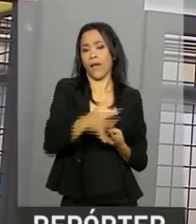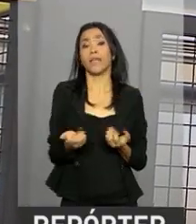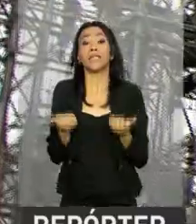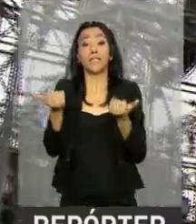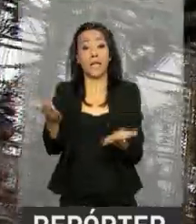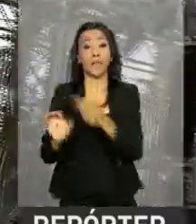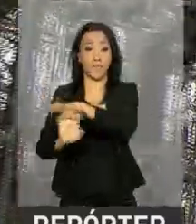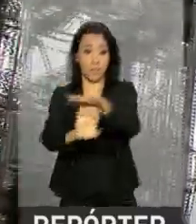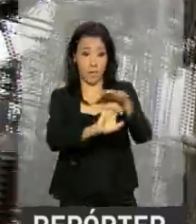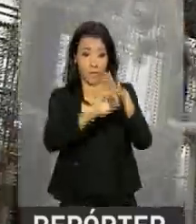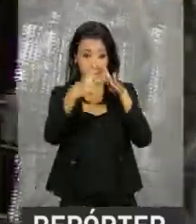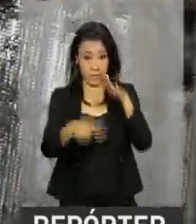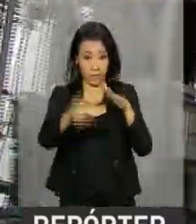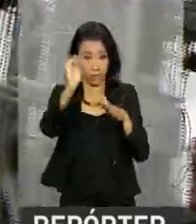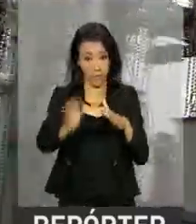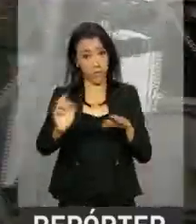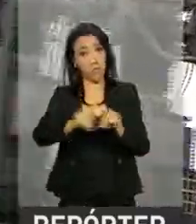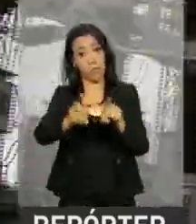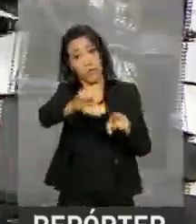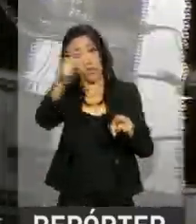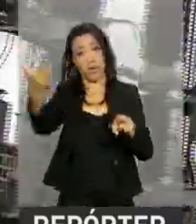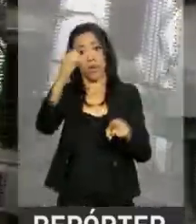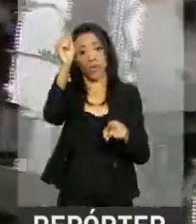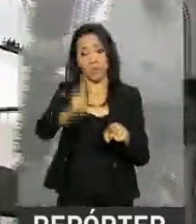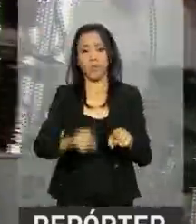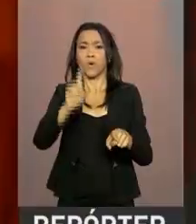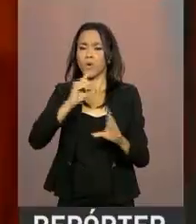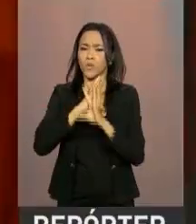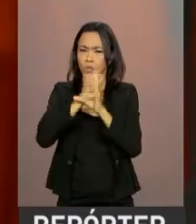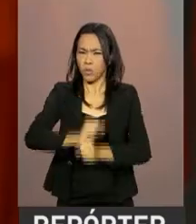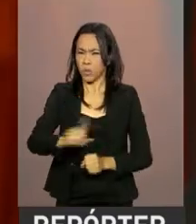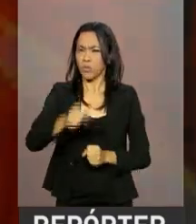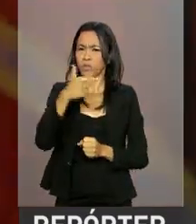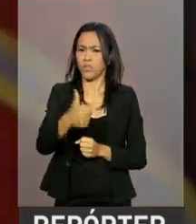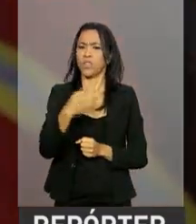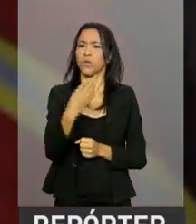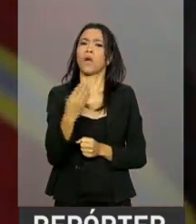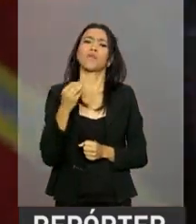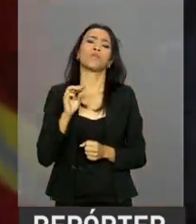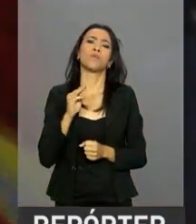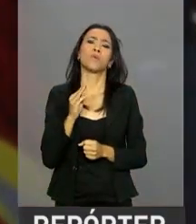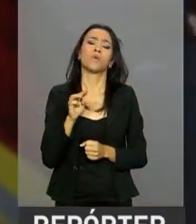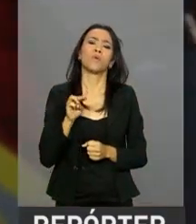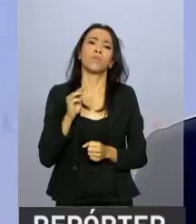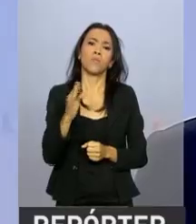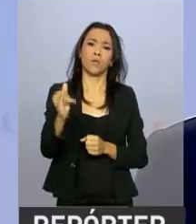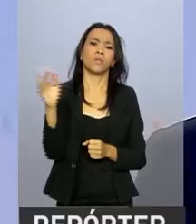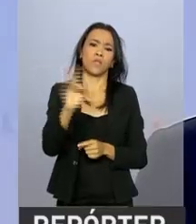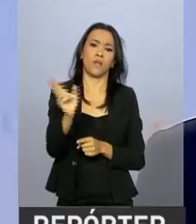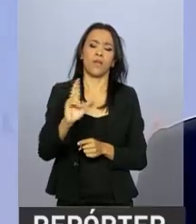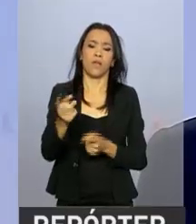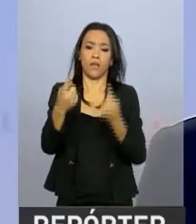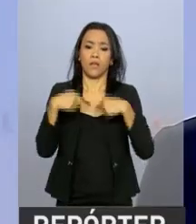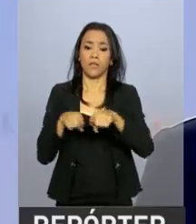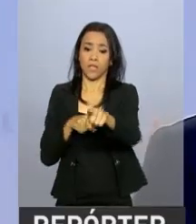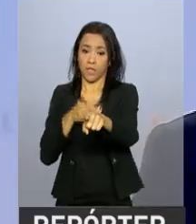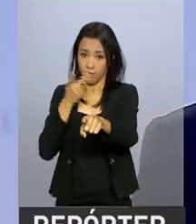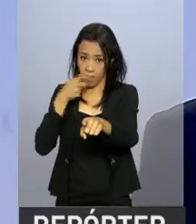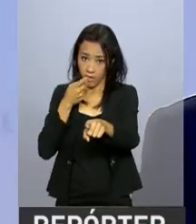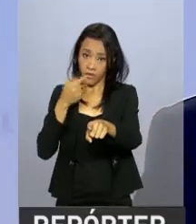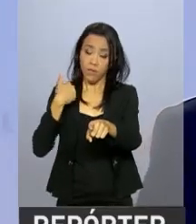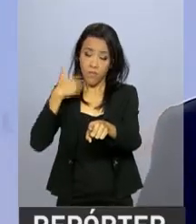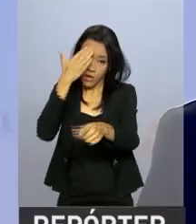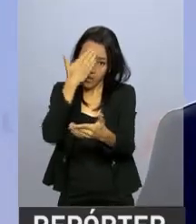exterior a previsão é de 24 bilhões de reais de investimentos até o fim do ano que vem acreditamos que as oportunidades